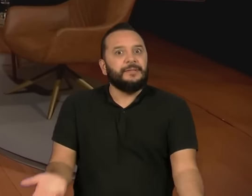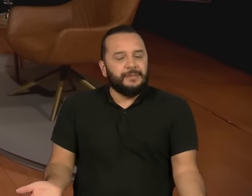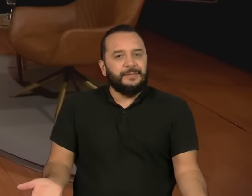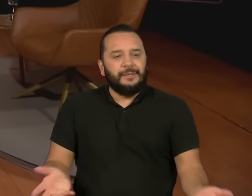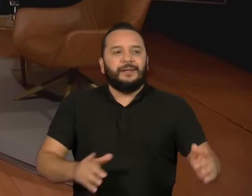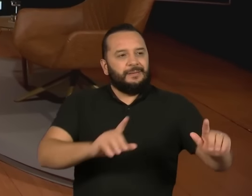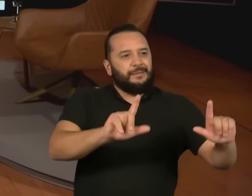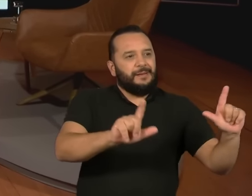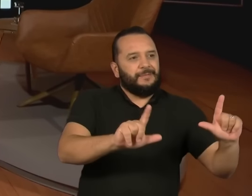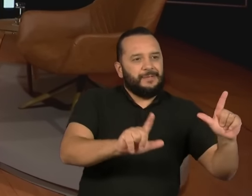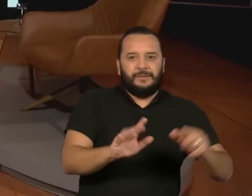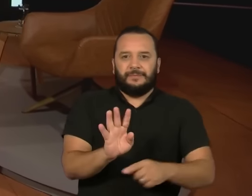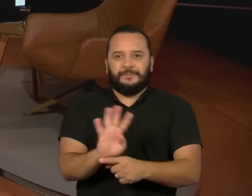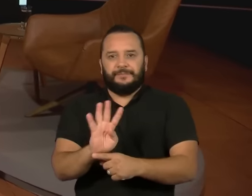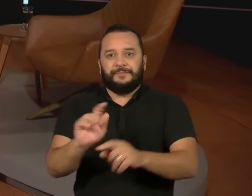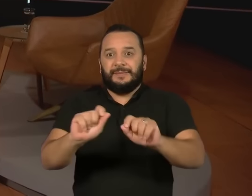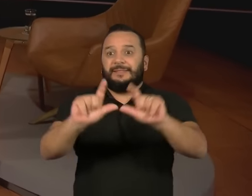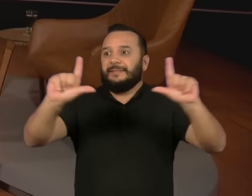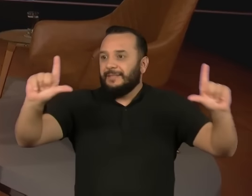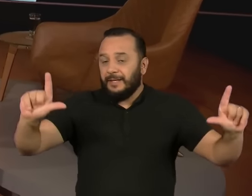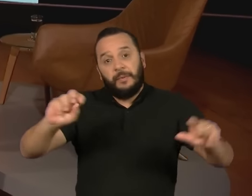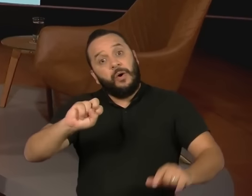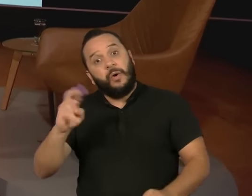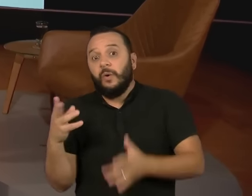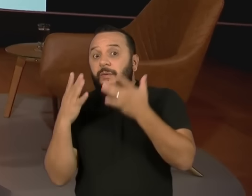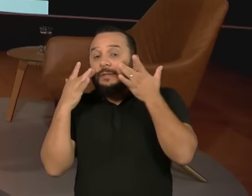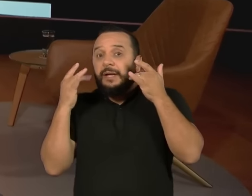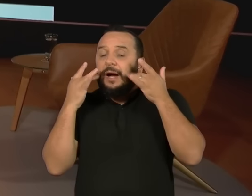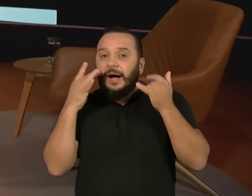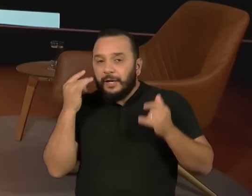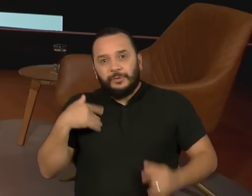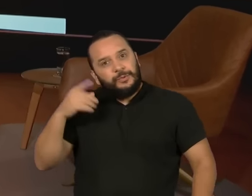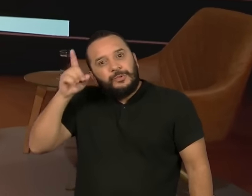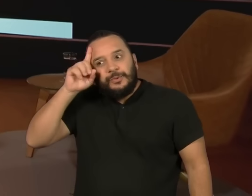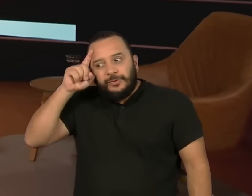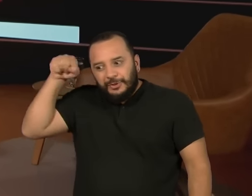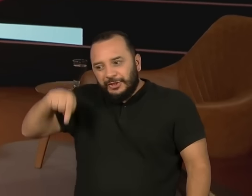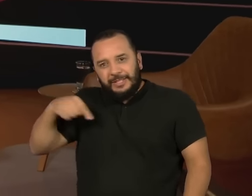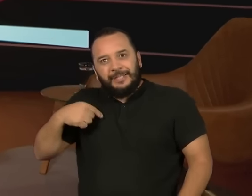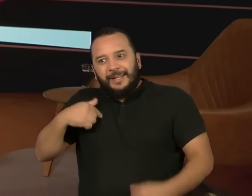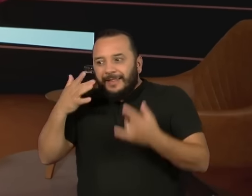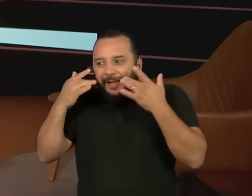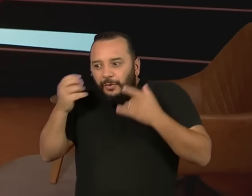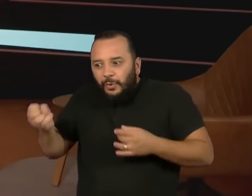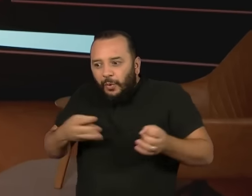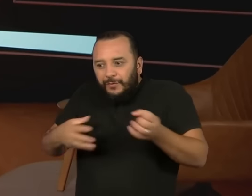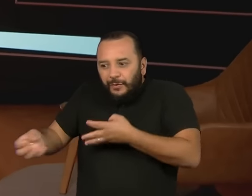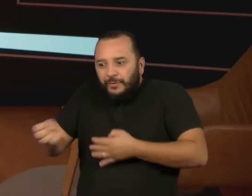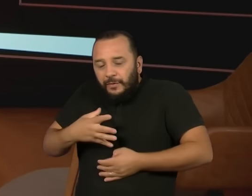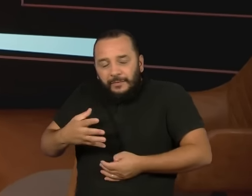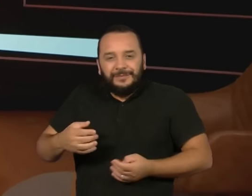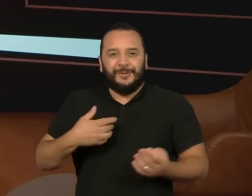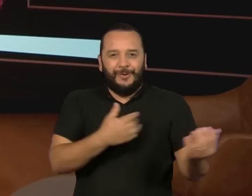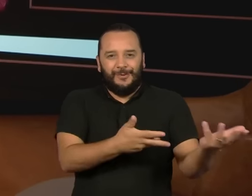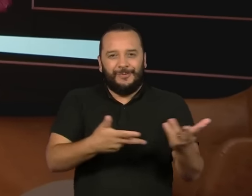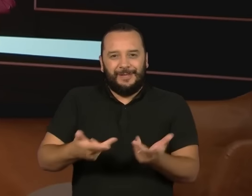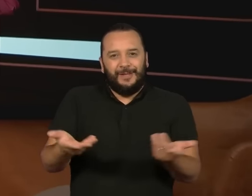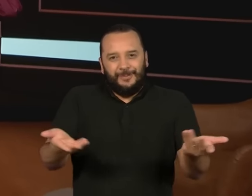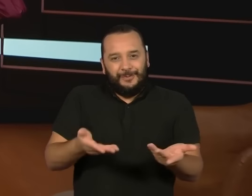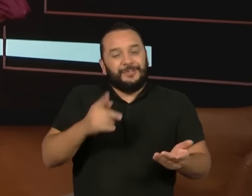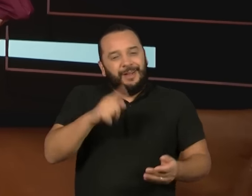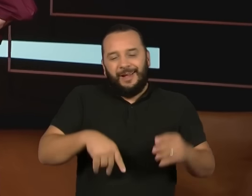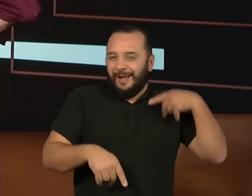cinema ou especialmente no teatro, onde a cada dia é um novo espetáculo. O nosso convidado de hoje encara o seu ofício de ator